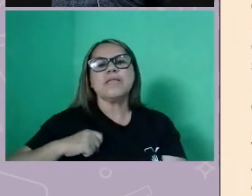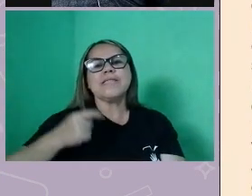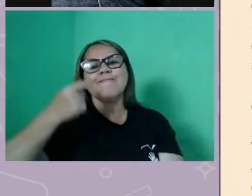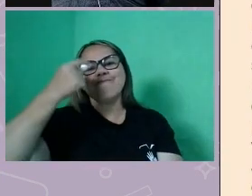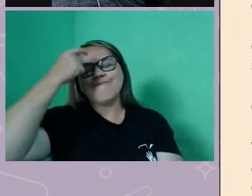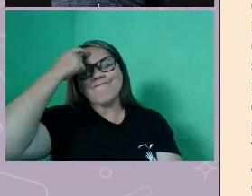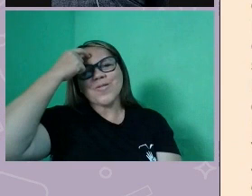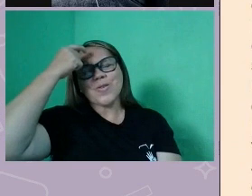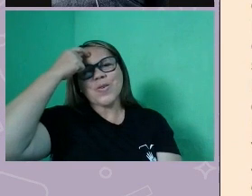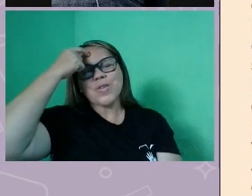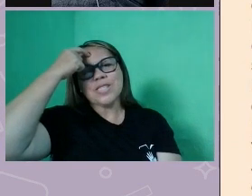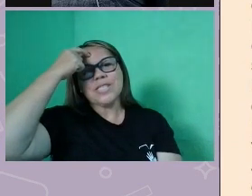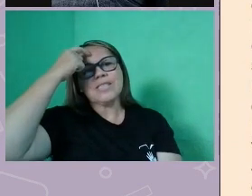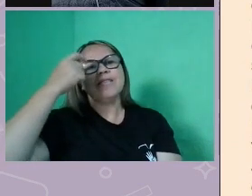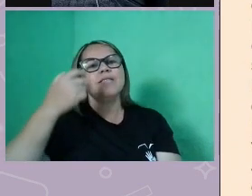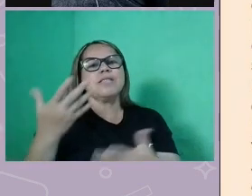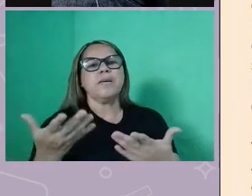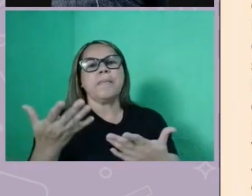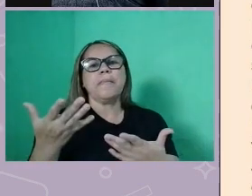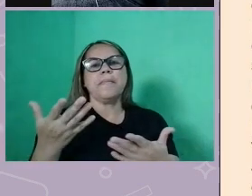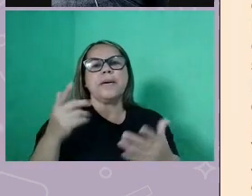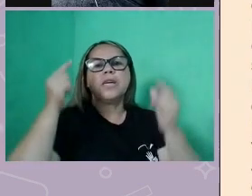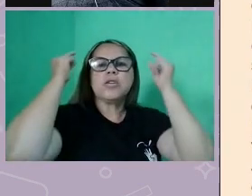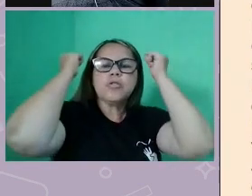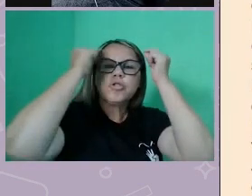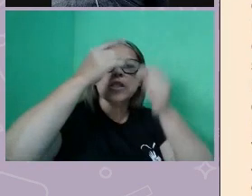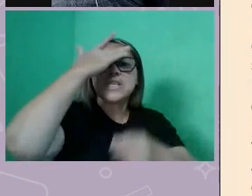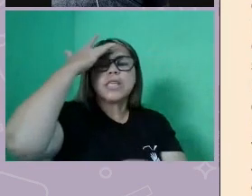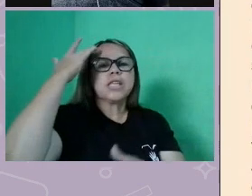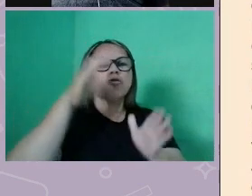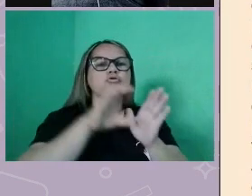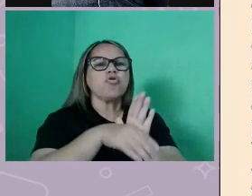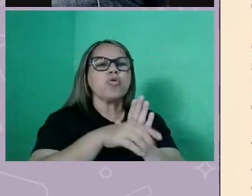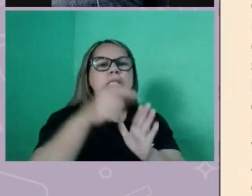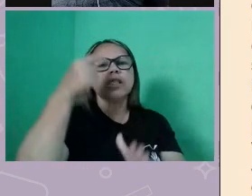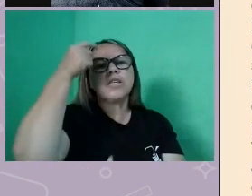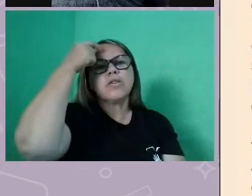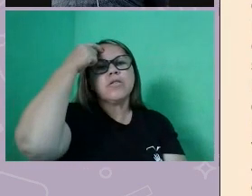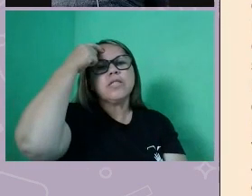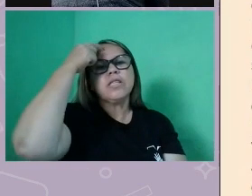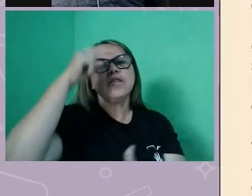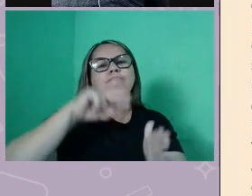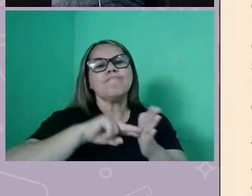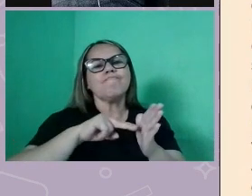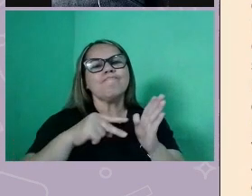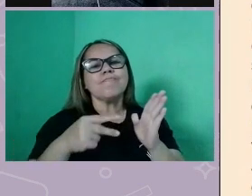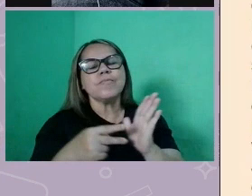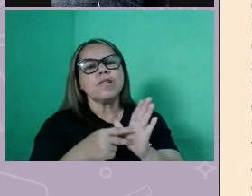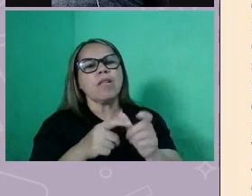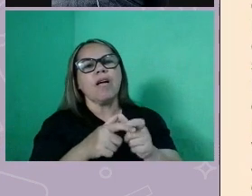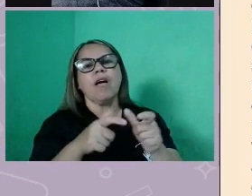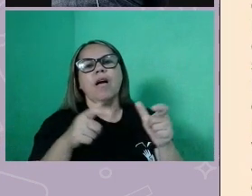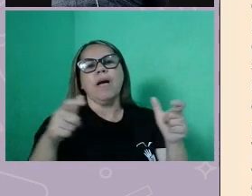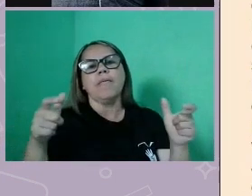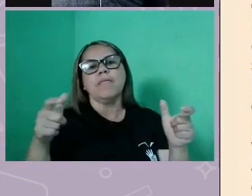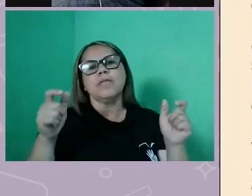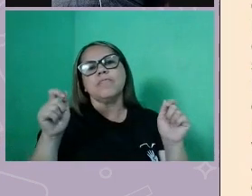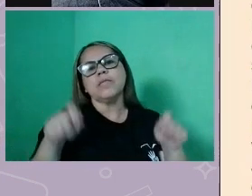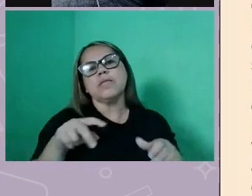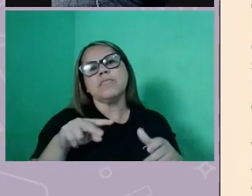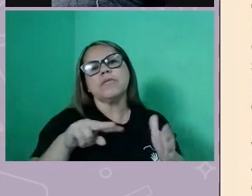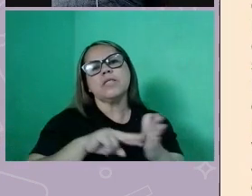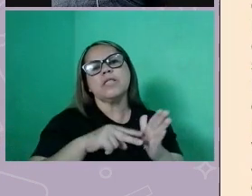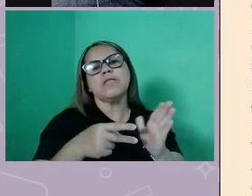consciência para os gregos o conceito de consciência tem um sentido bem amplo podendo significar